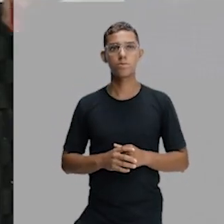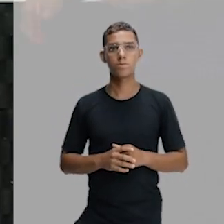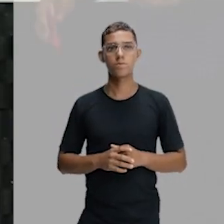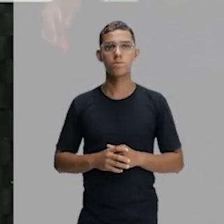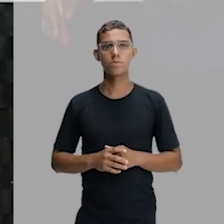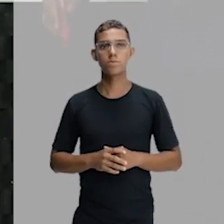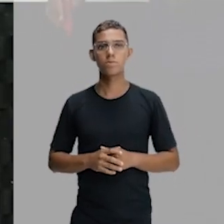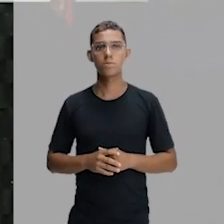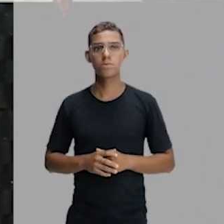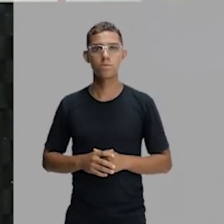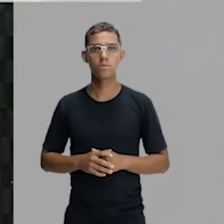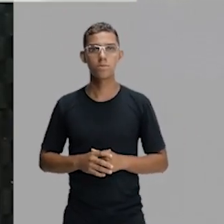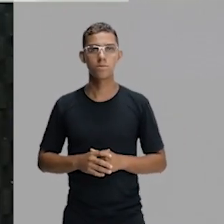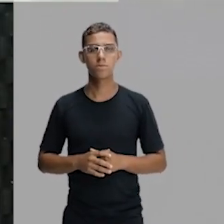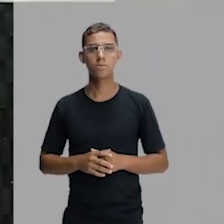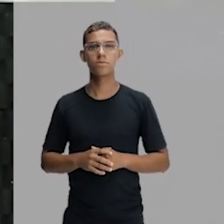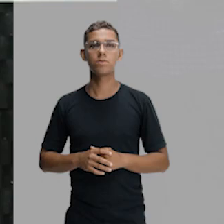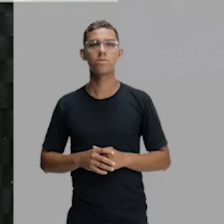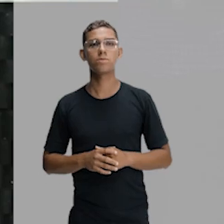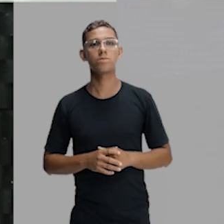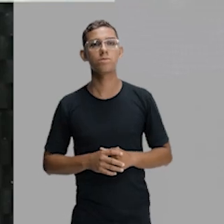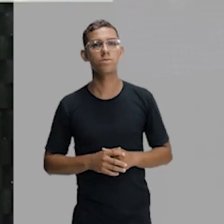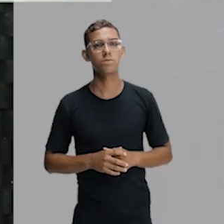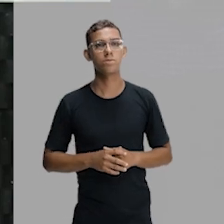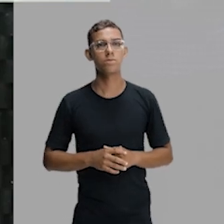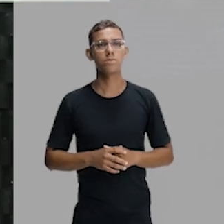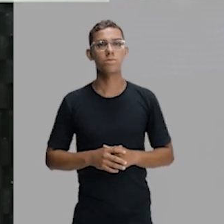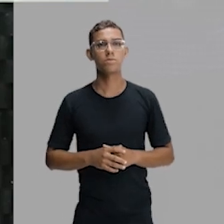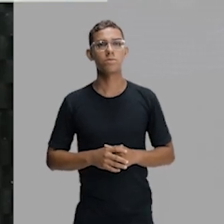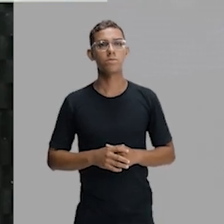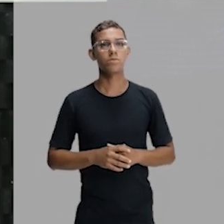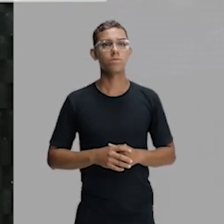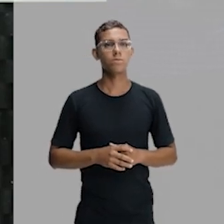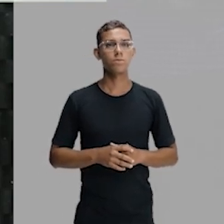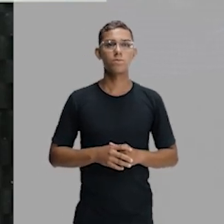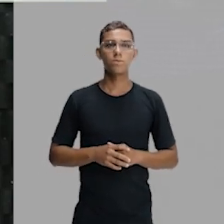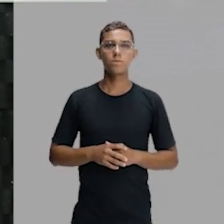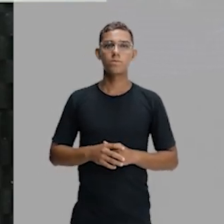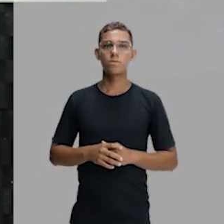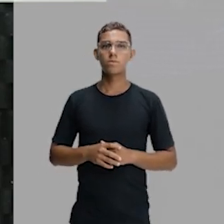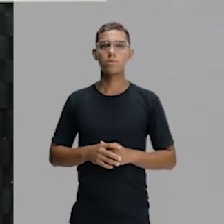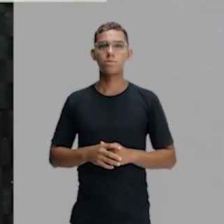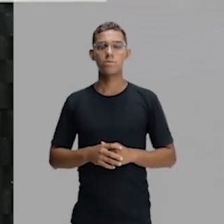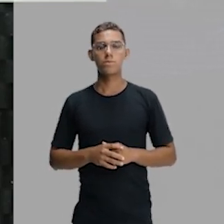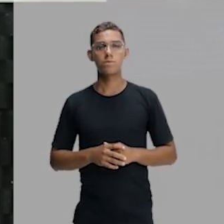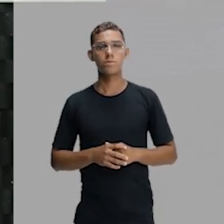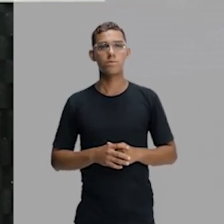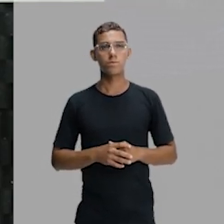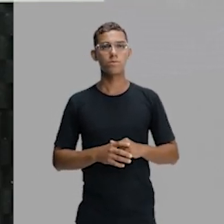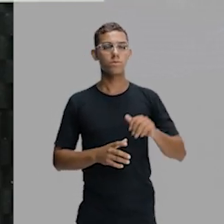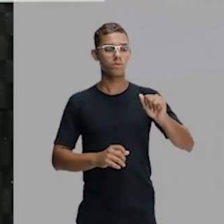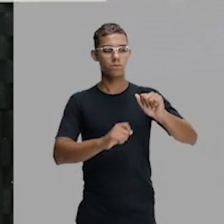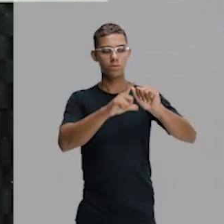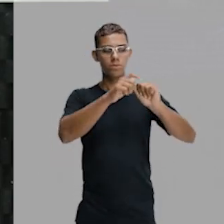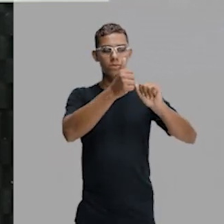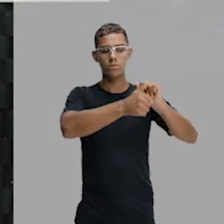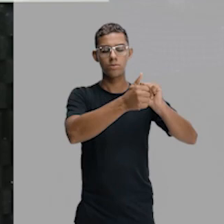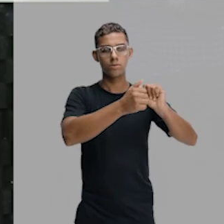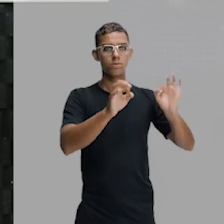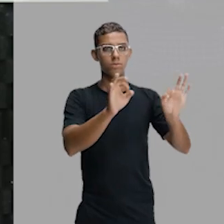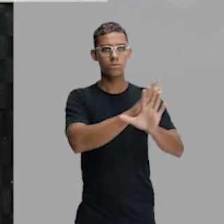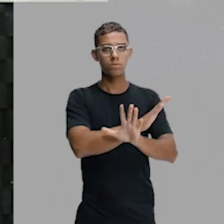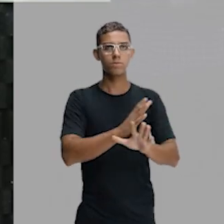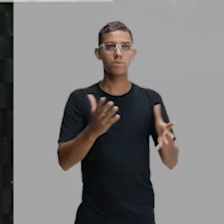alelo dominante e um alelo recessivo. Já acabou as possibilidades de cruzamento para esse primeiro Azão. Agora eu vou